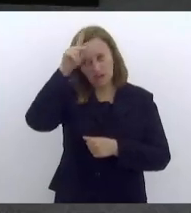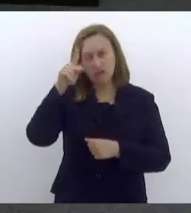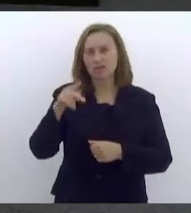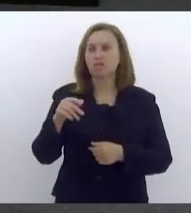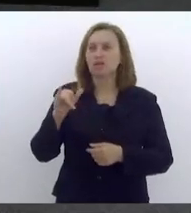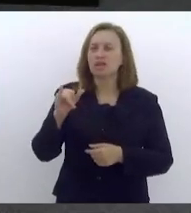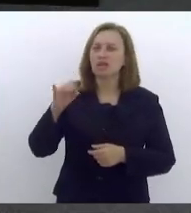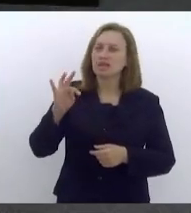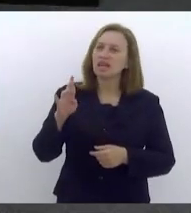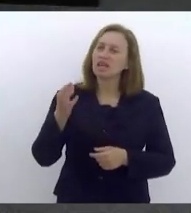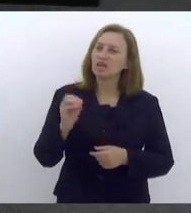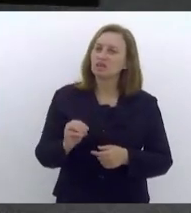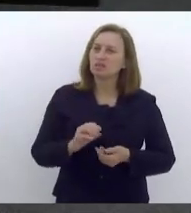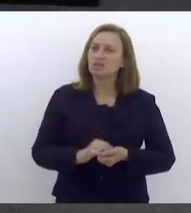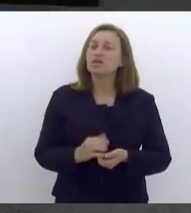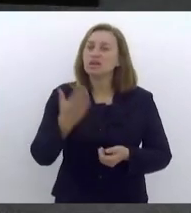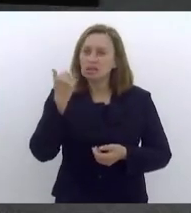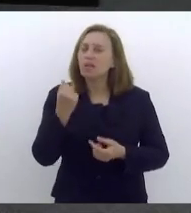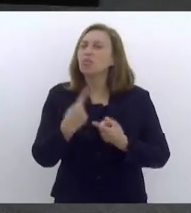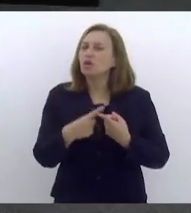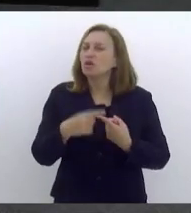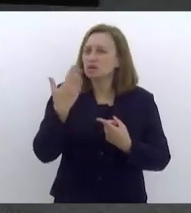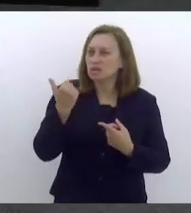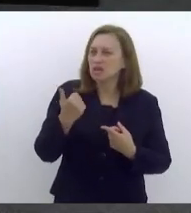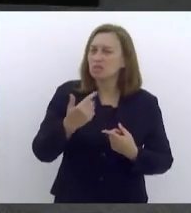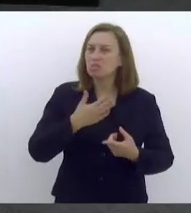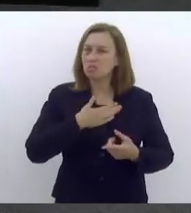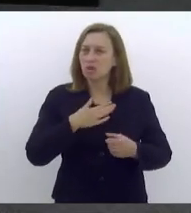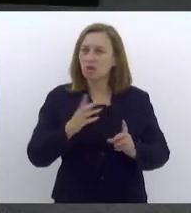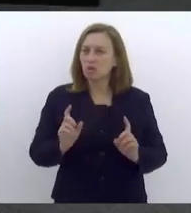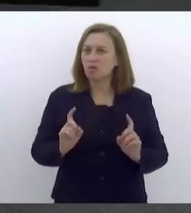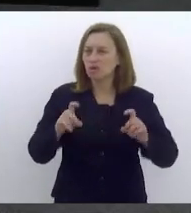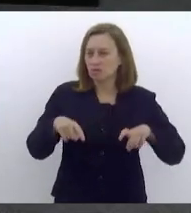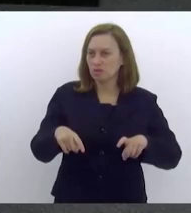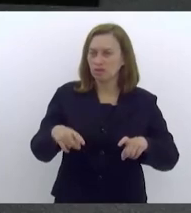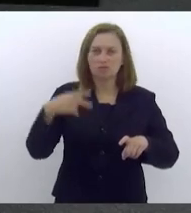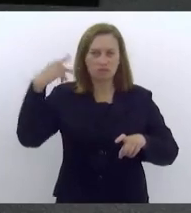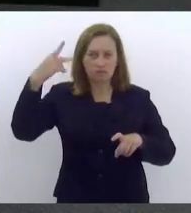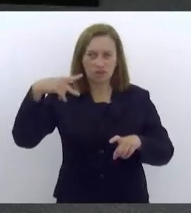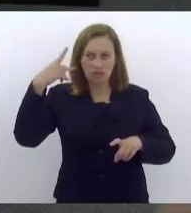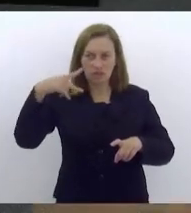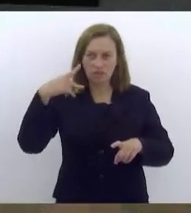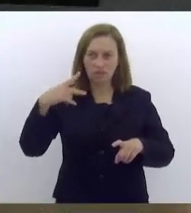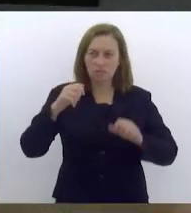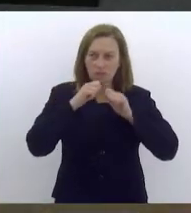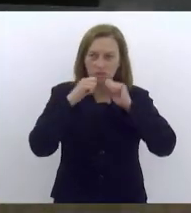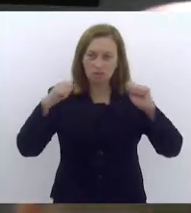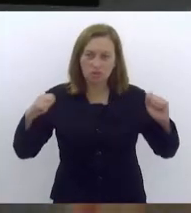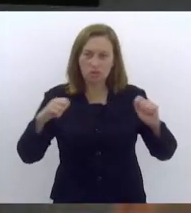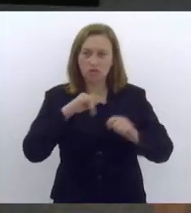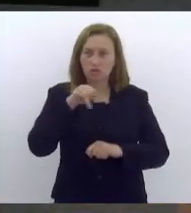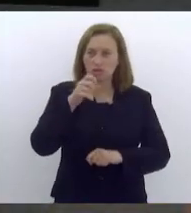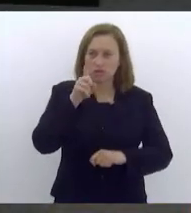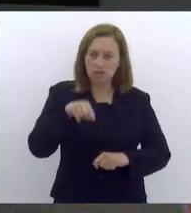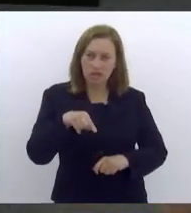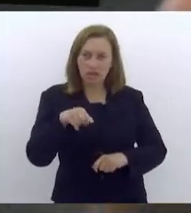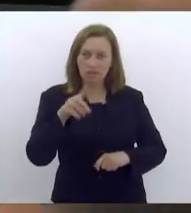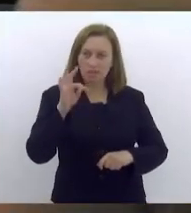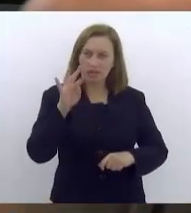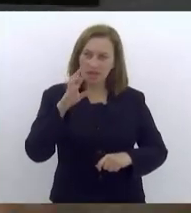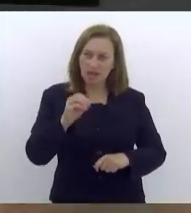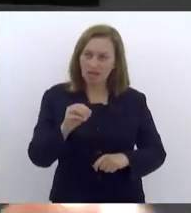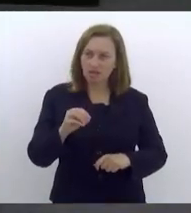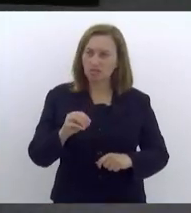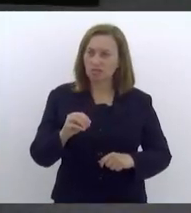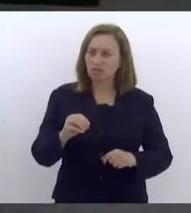deputado? Porque foi uma contenção que o meu gabinete, enquanto vereador, está aqui meu assessor José Bernardo, que não me deixa mentir, na